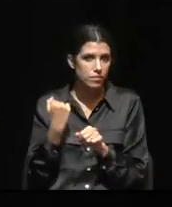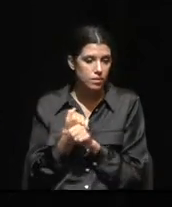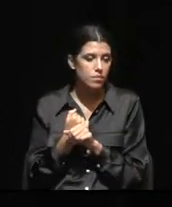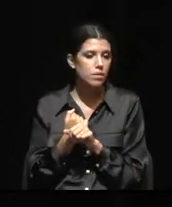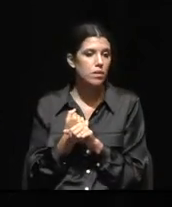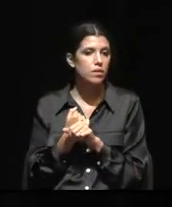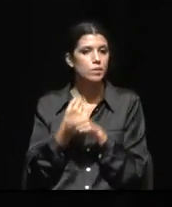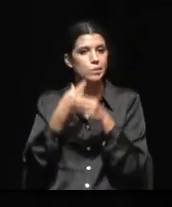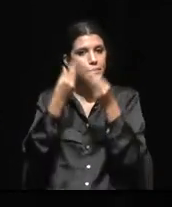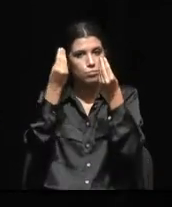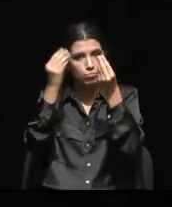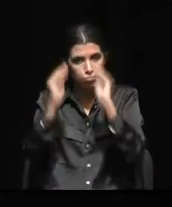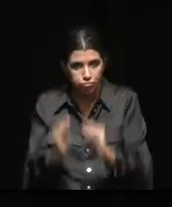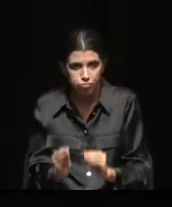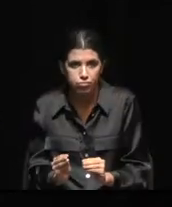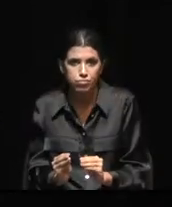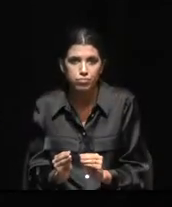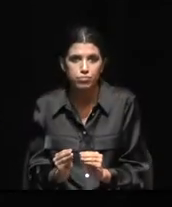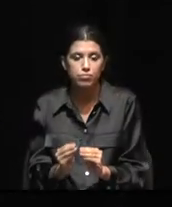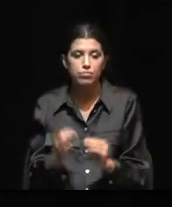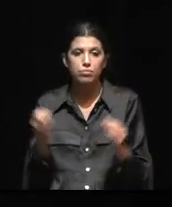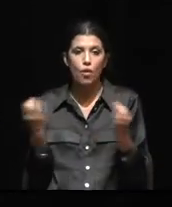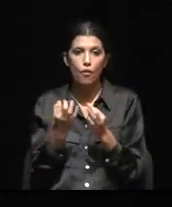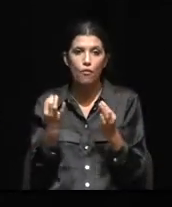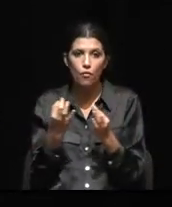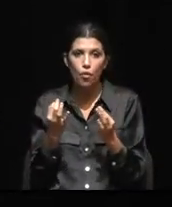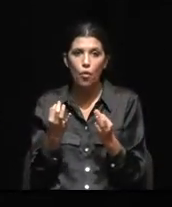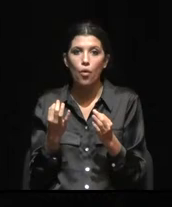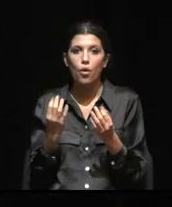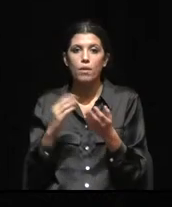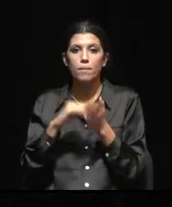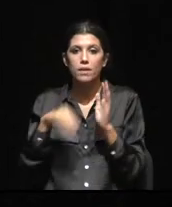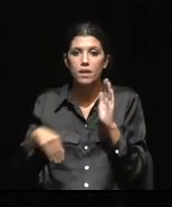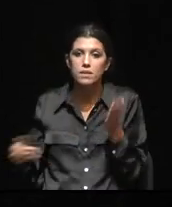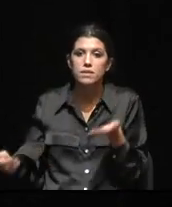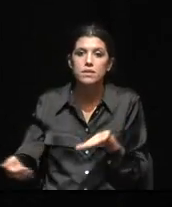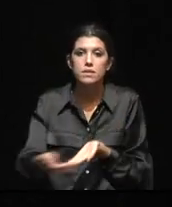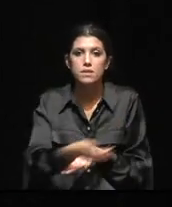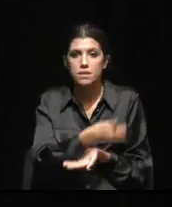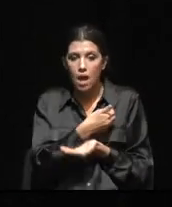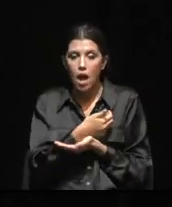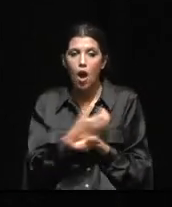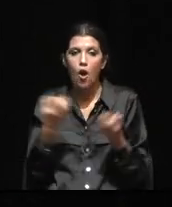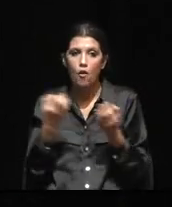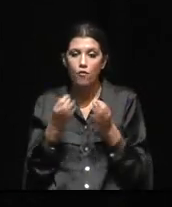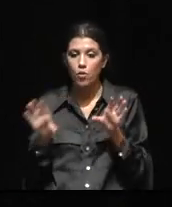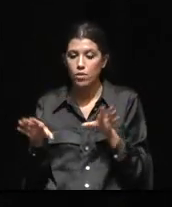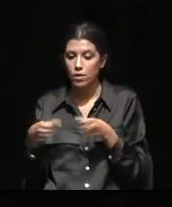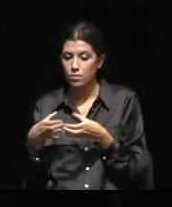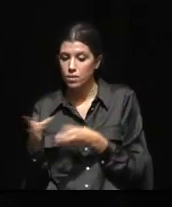a ser elaborado e que foi elaborado no âmbito de uma petição numa comissão na primeira comissão